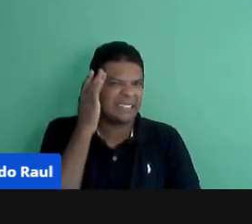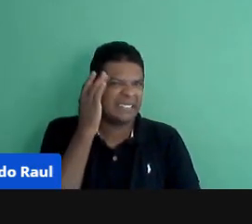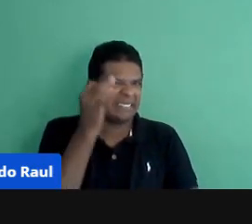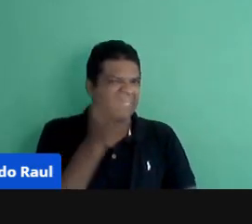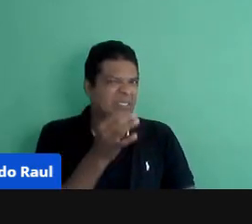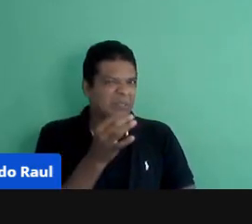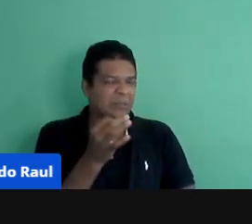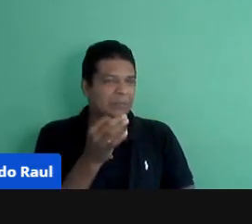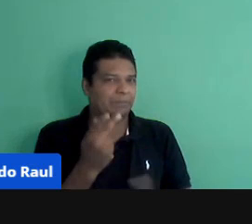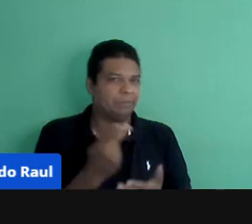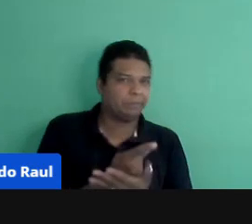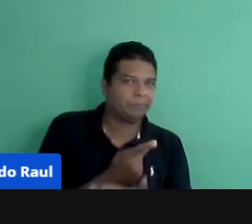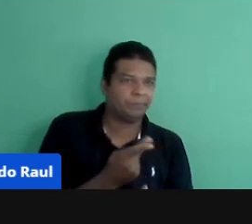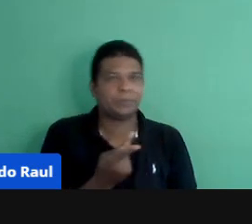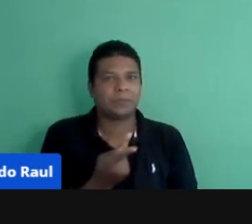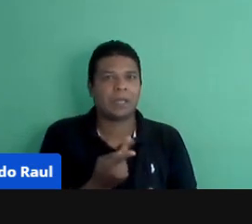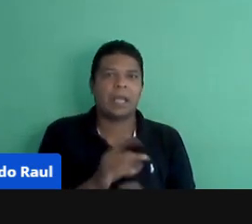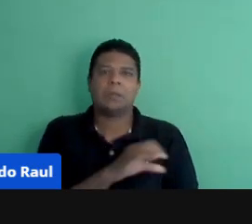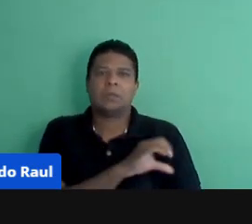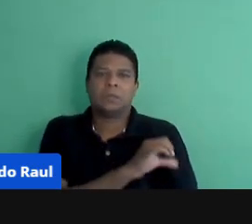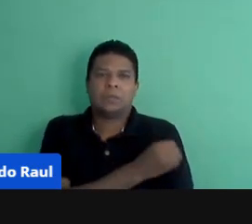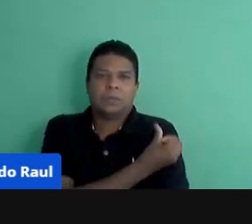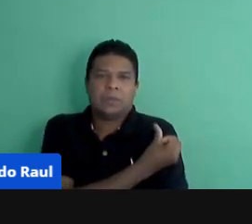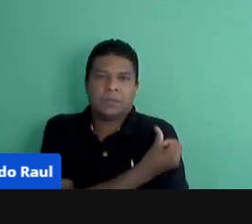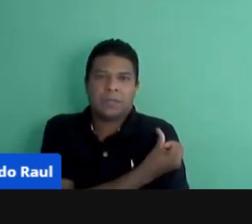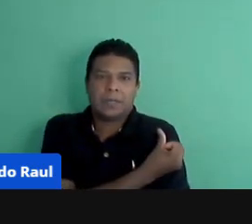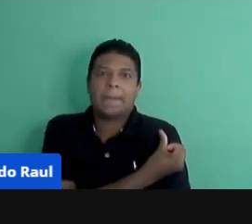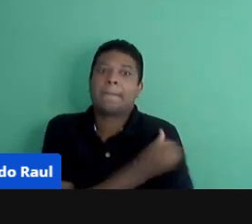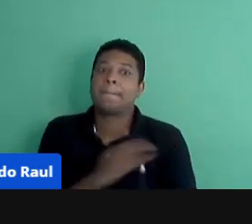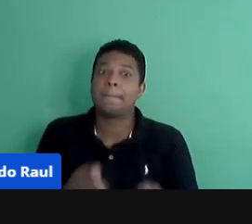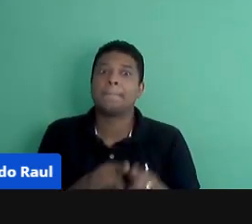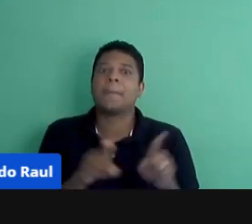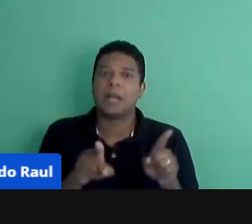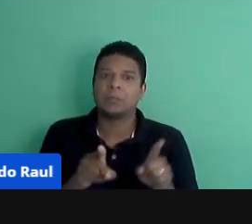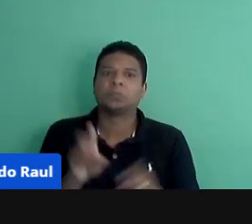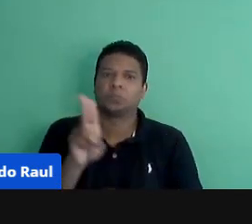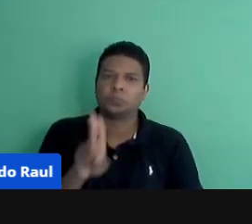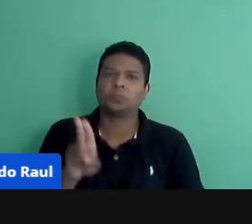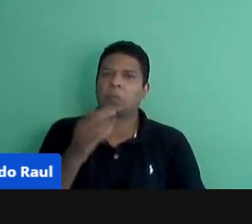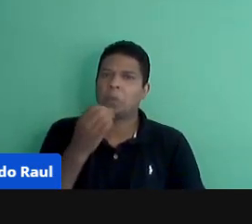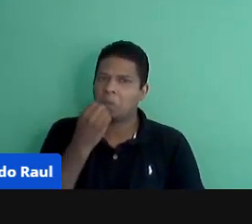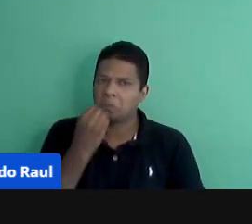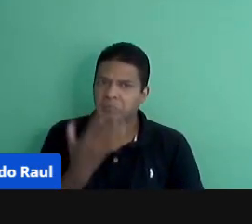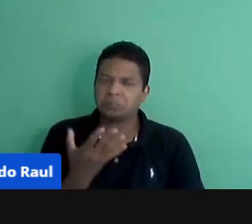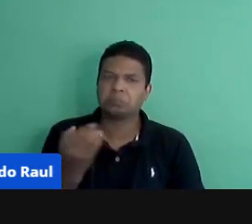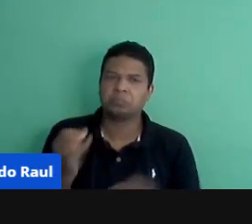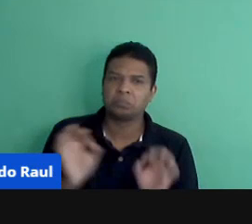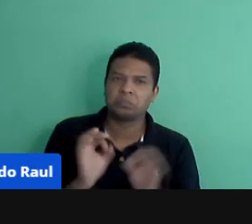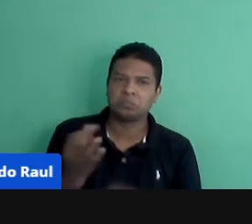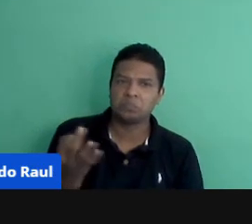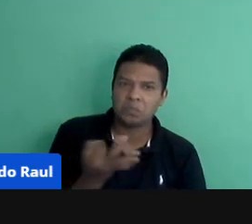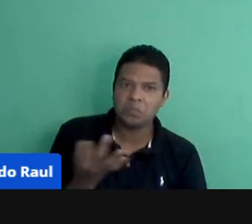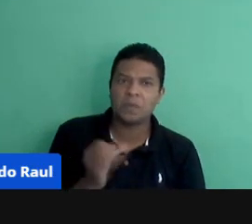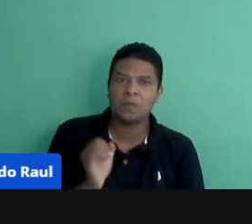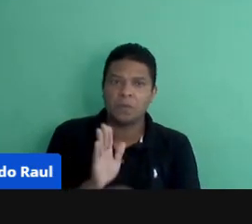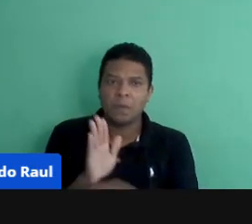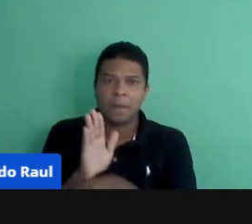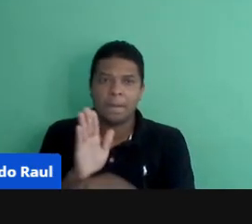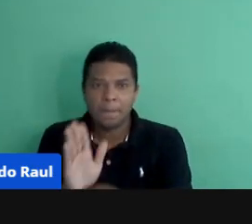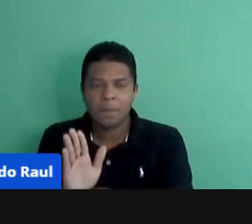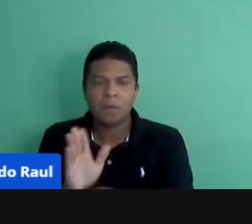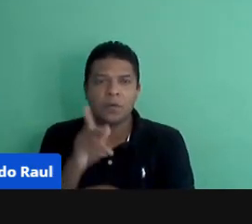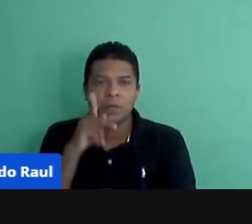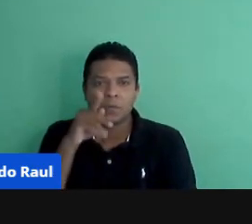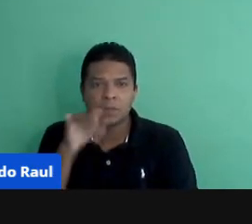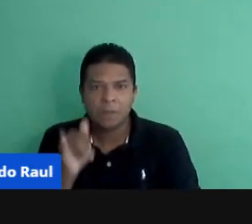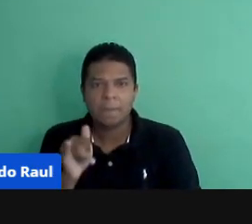pelo menos com o 6º ano, mas tem funcionado, e talvez até pelo apoio dos próprios pais, né? Tem sido,